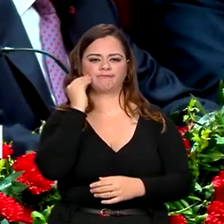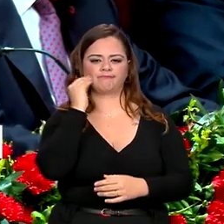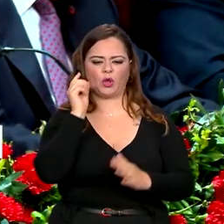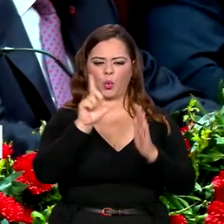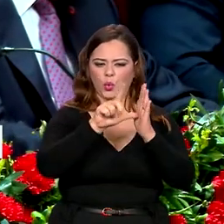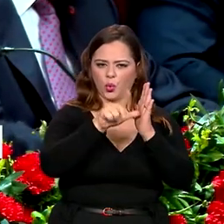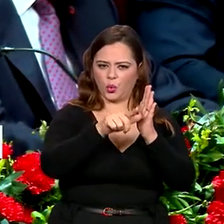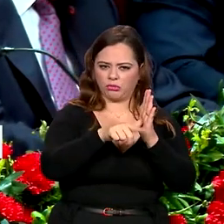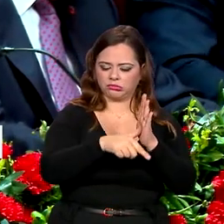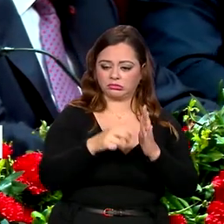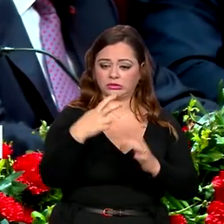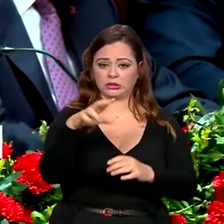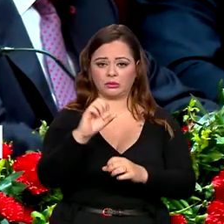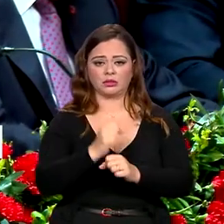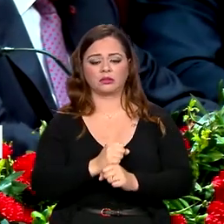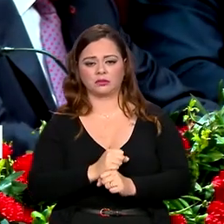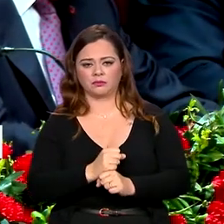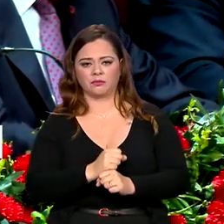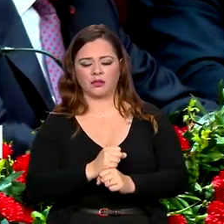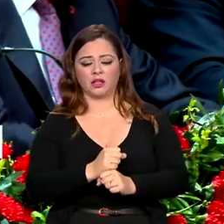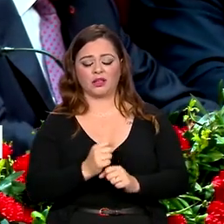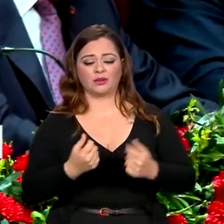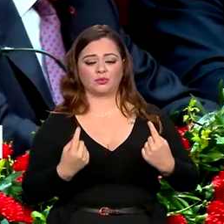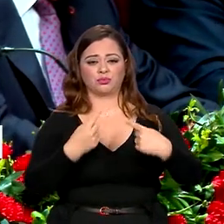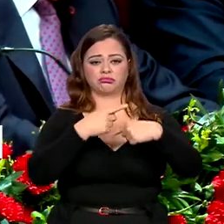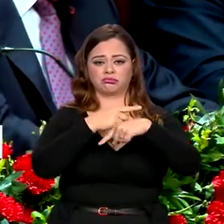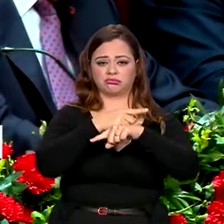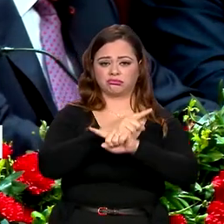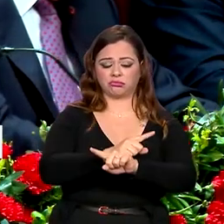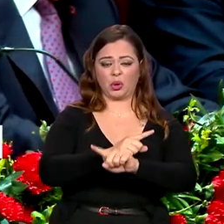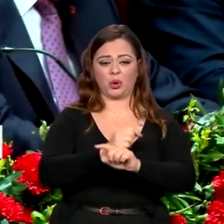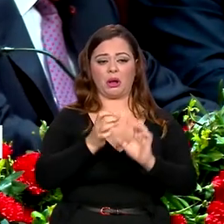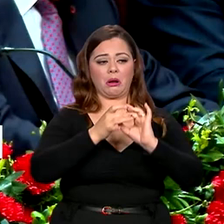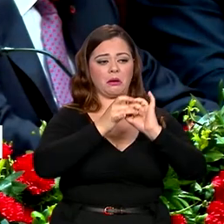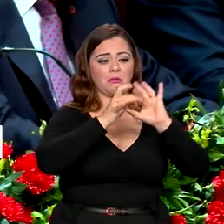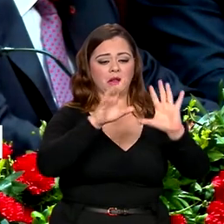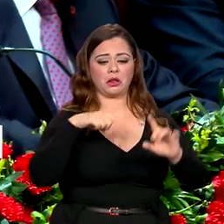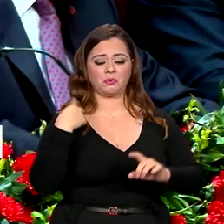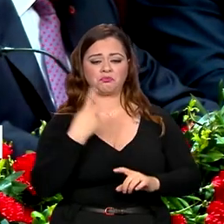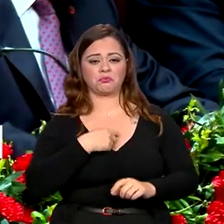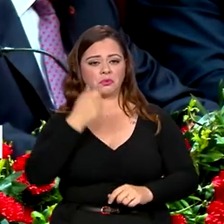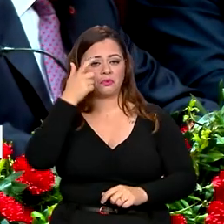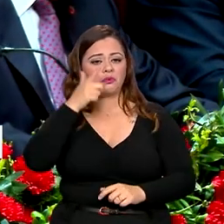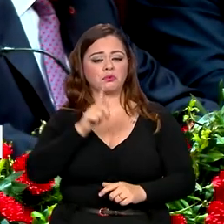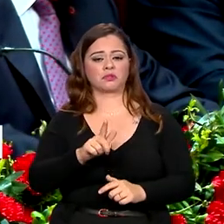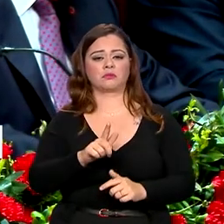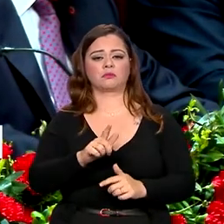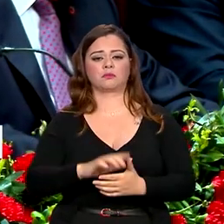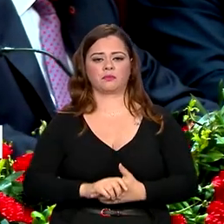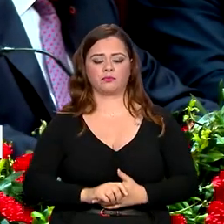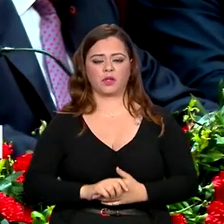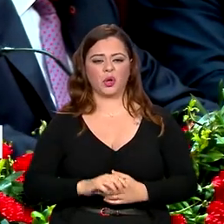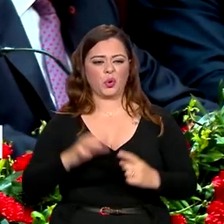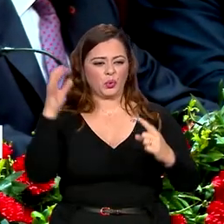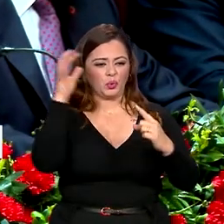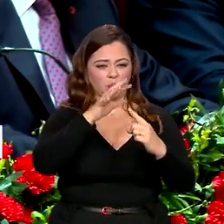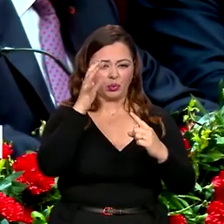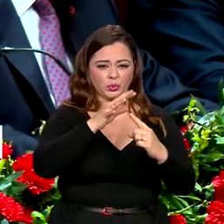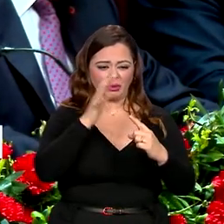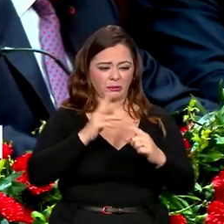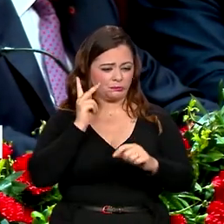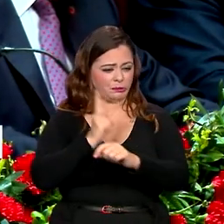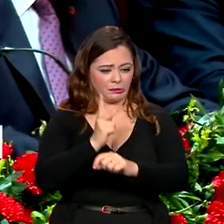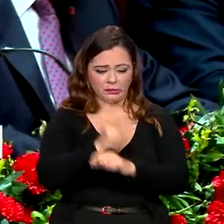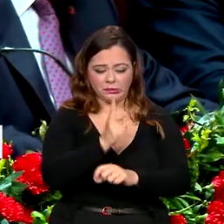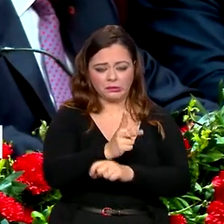anos e reverter as liberdades que conquistamos desde a transição democrática. Os ataques foram